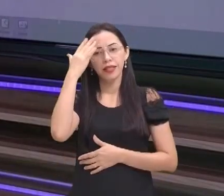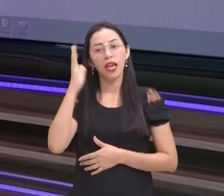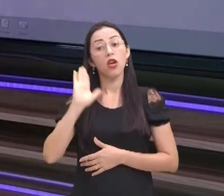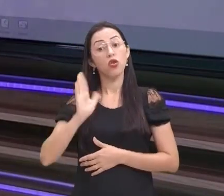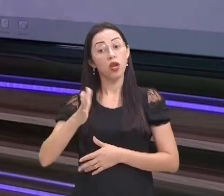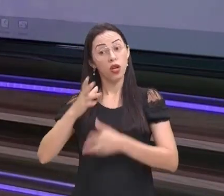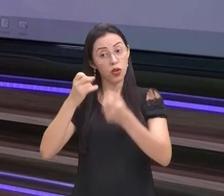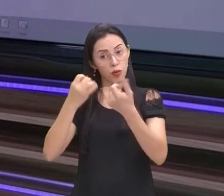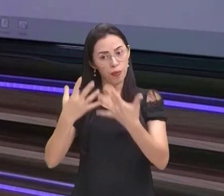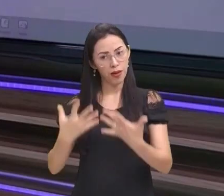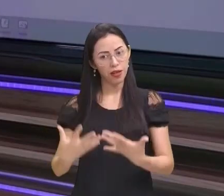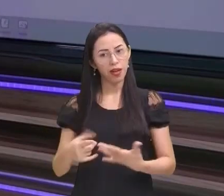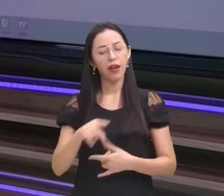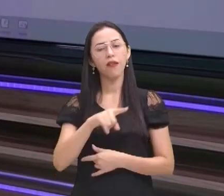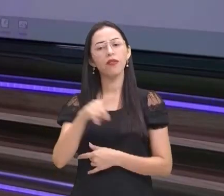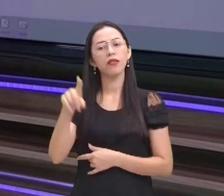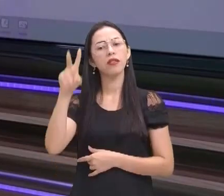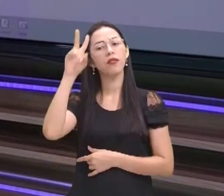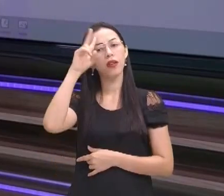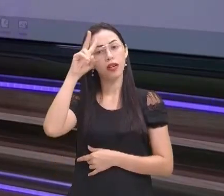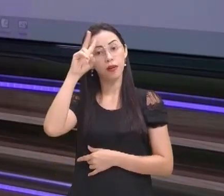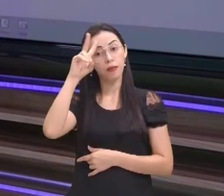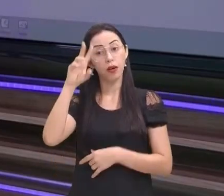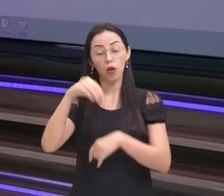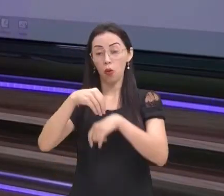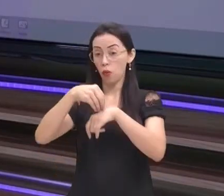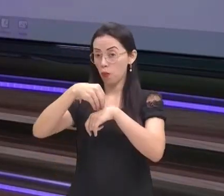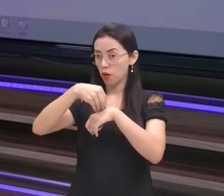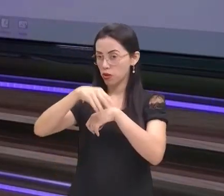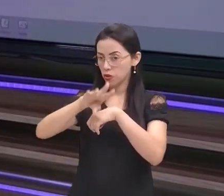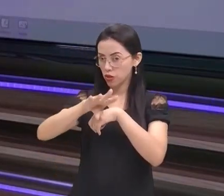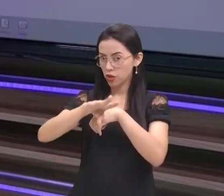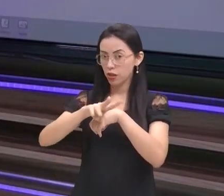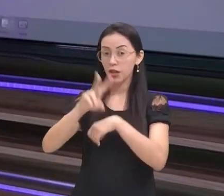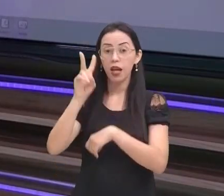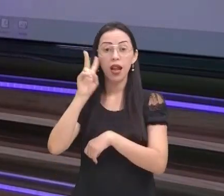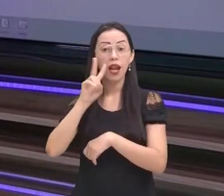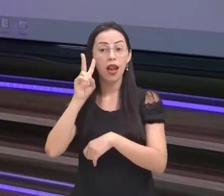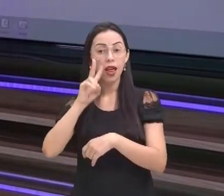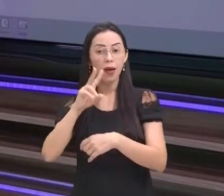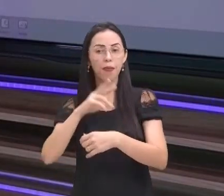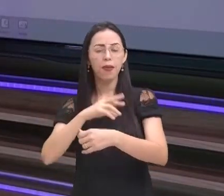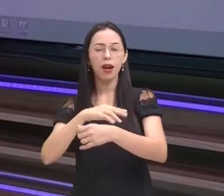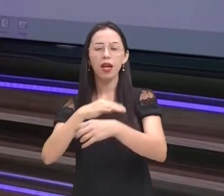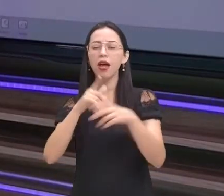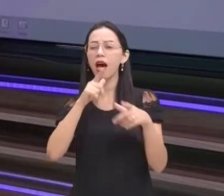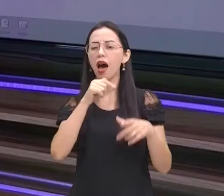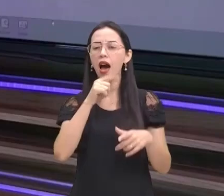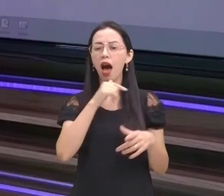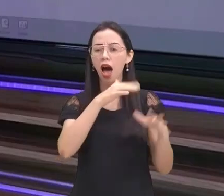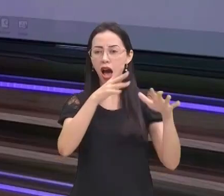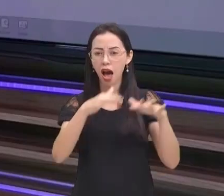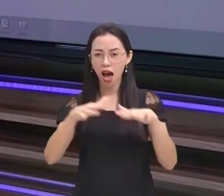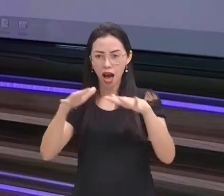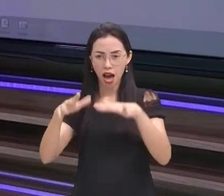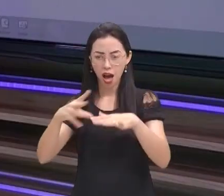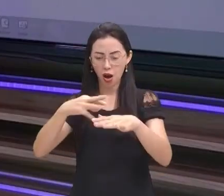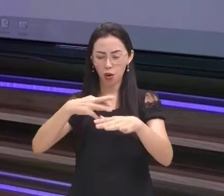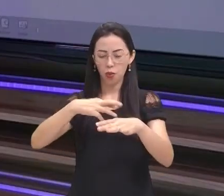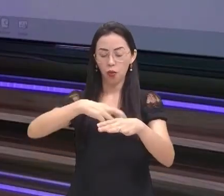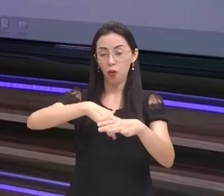e se lembram. Só uma dica, lembram do boto? Lembram do que aconteceu